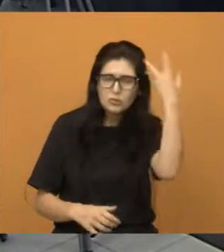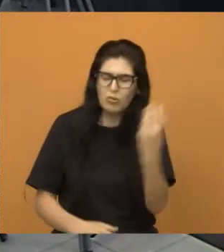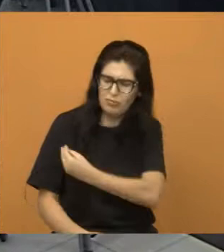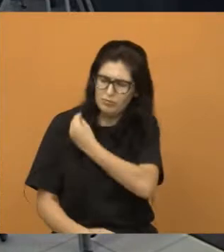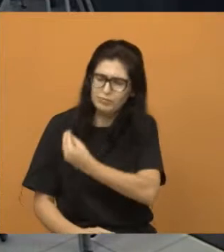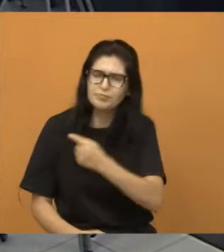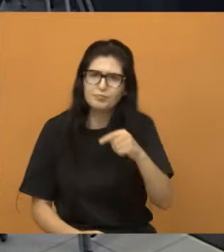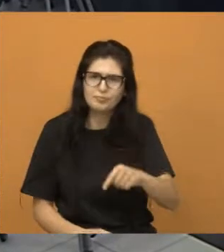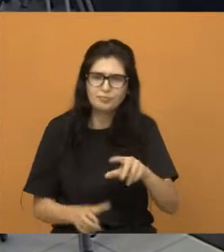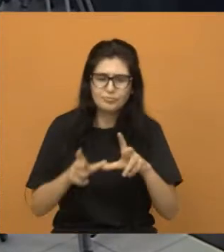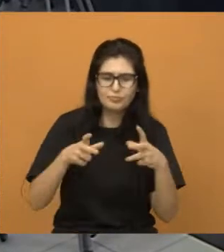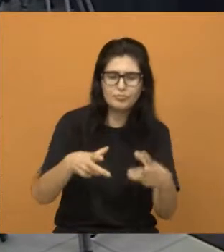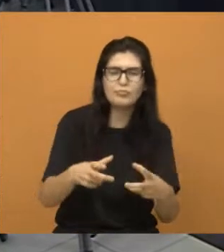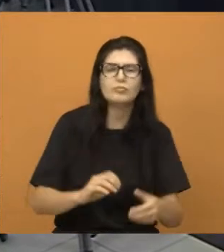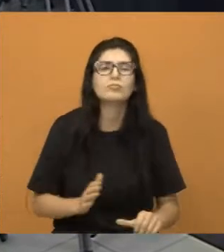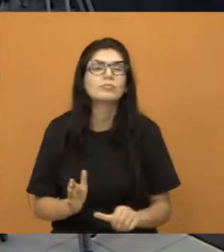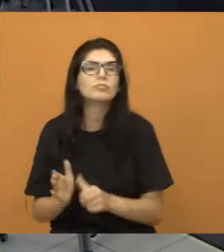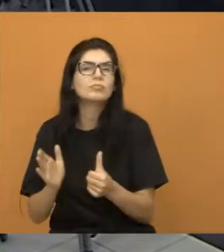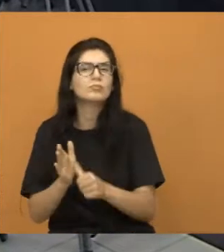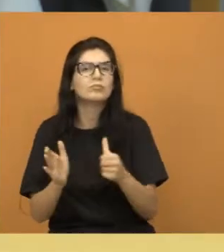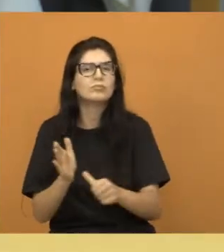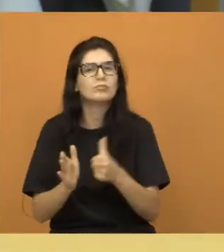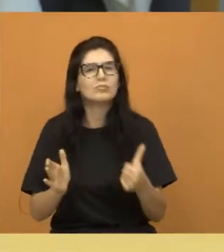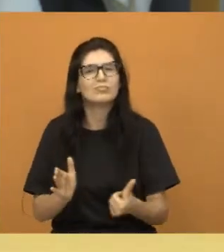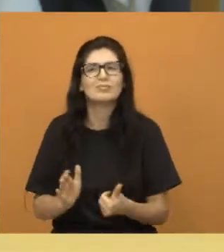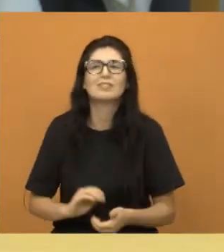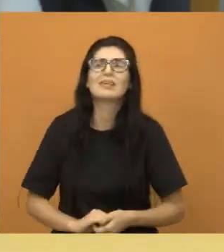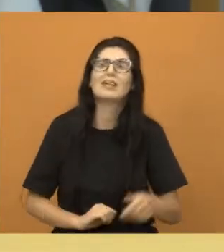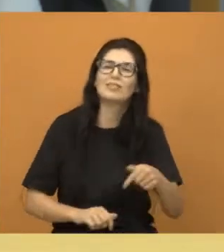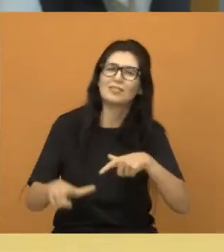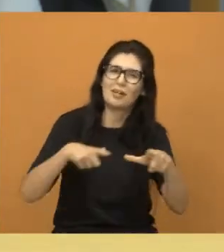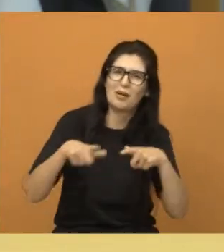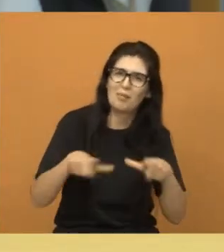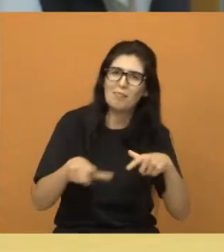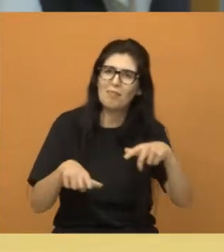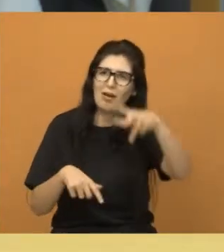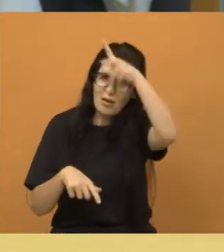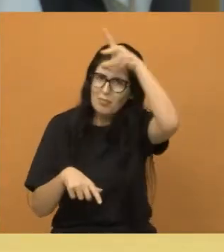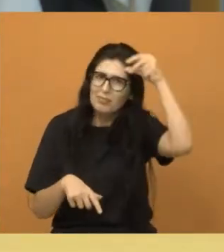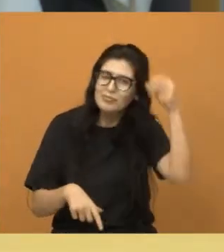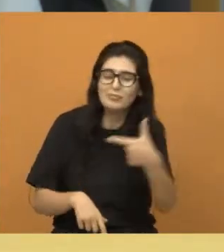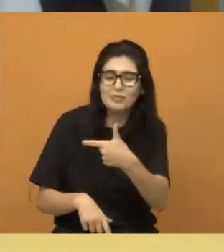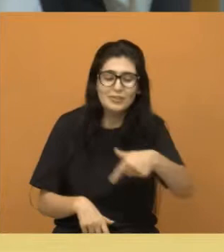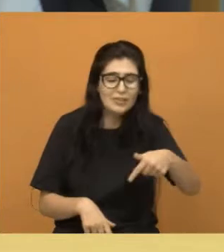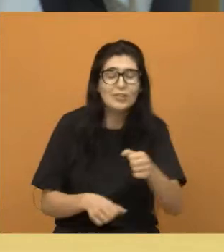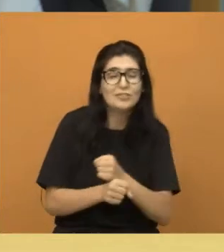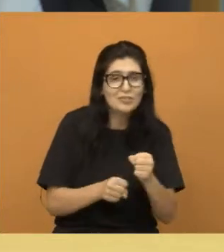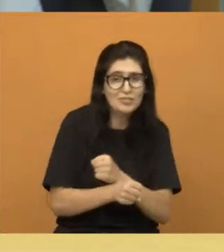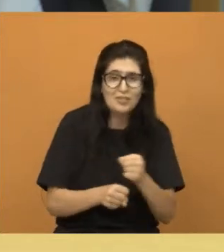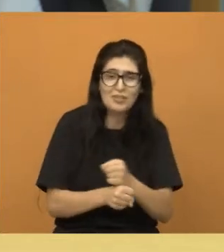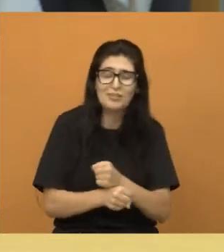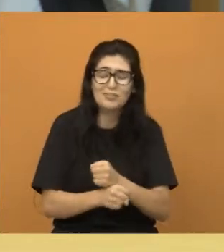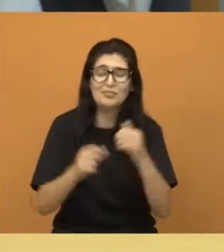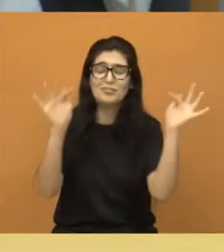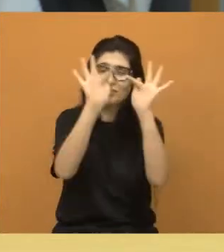Primeiro, eu venho aqui salientar que eu sou servidora pública há 27 anos, tenho muito orgulho disso.